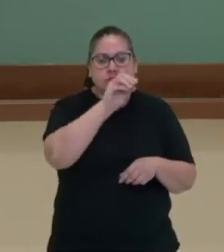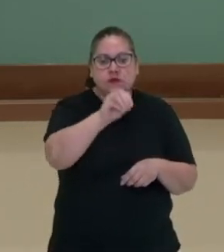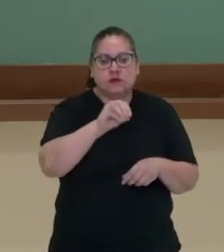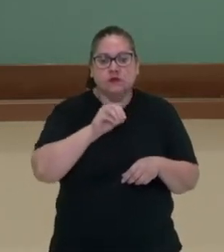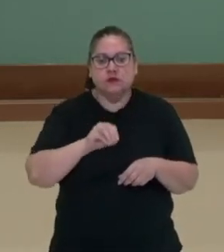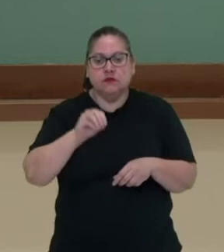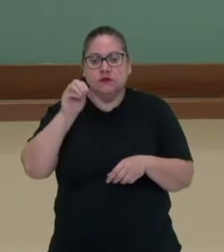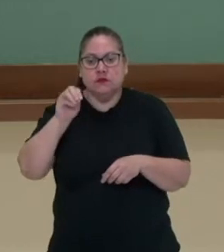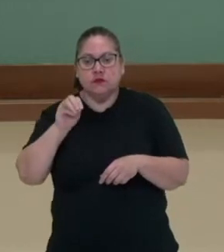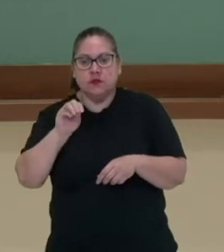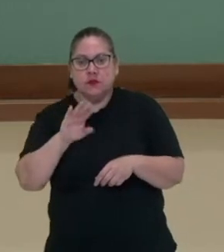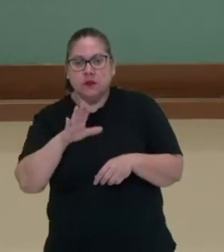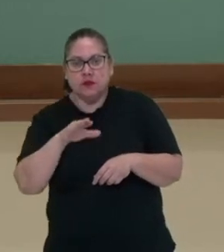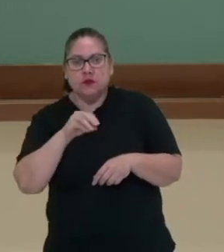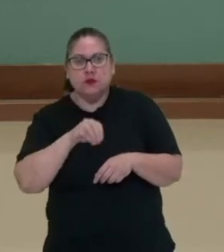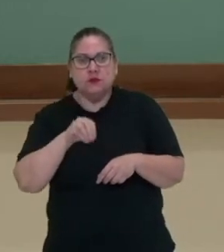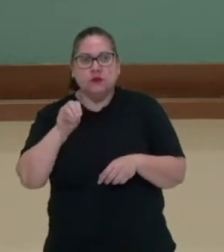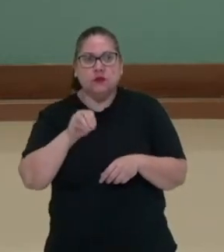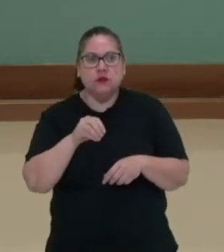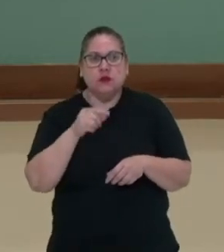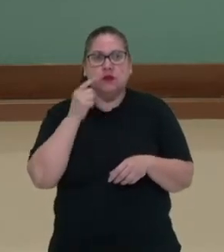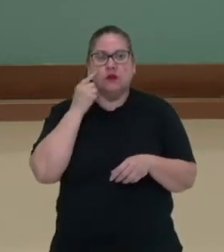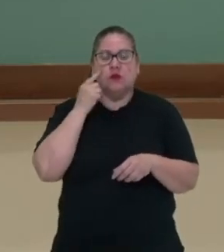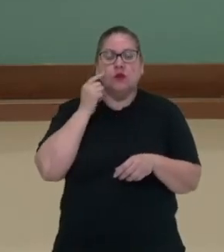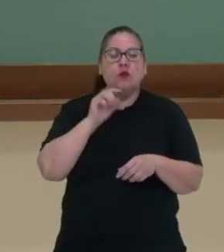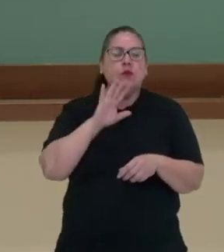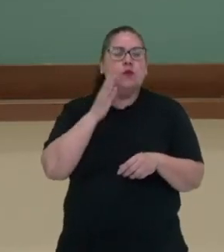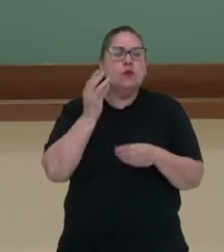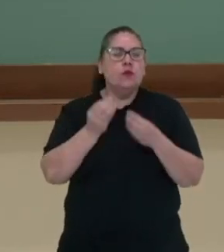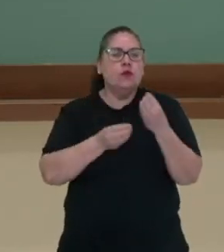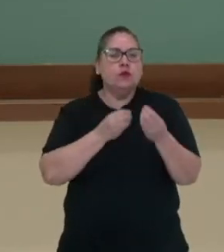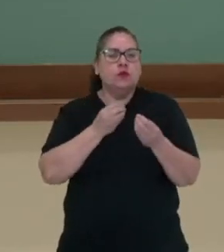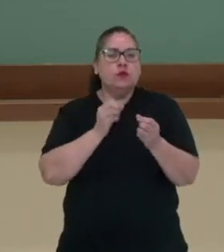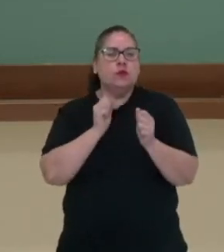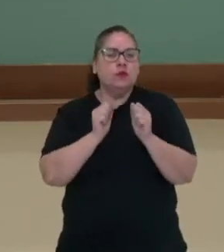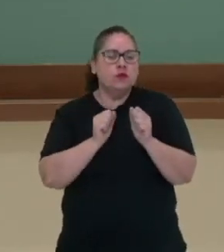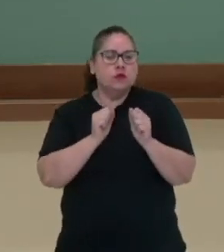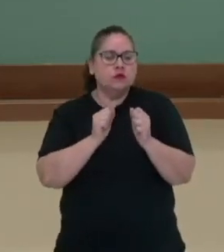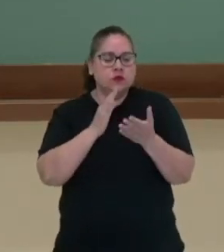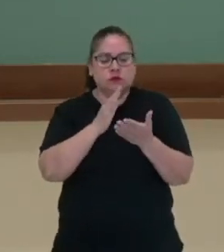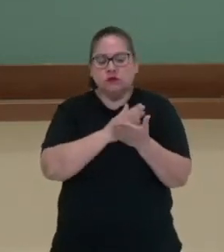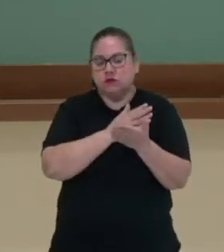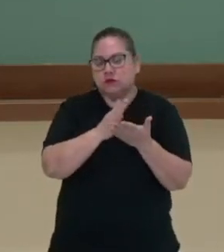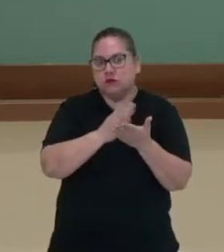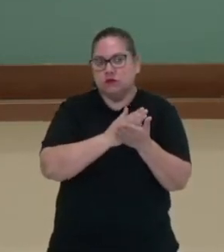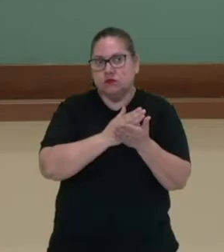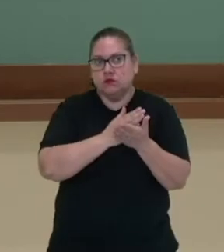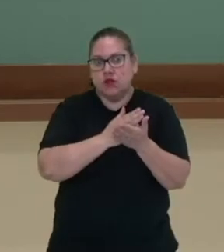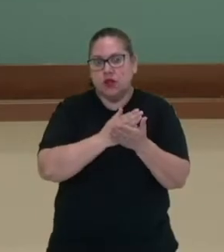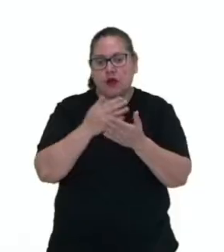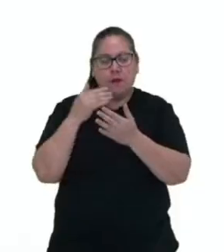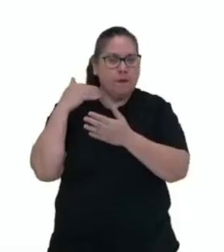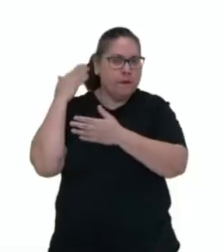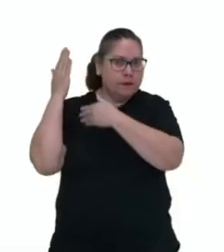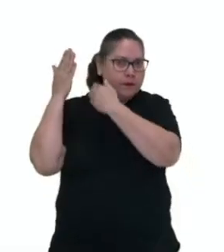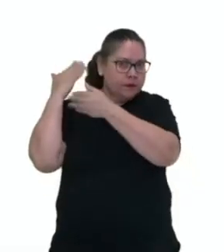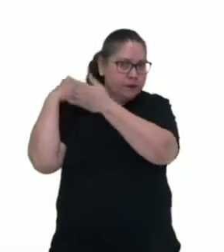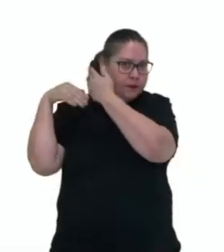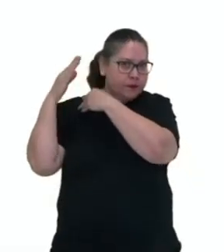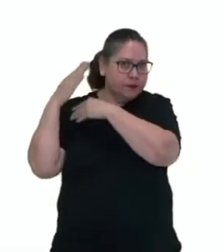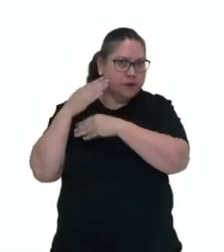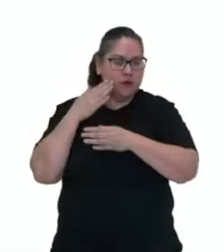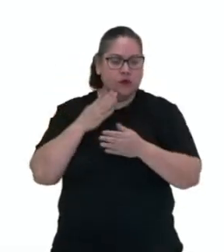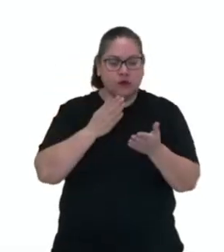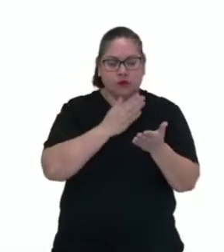povos nômades, né? Trago aqui para vocês, né, como a gente pode dividir a pré-história. Então, olha só, nós